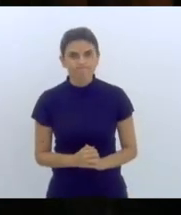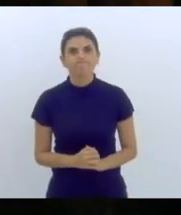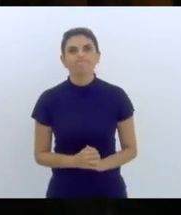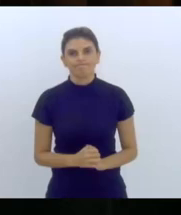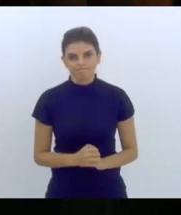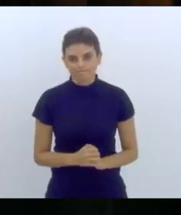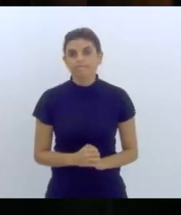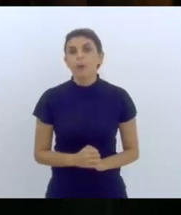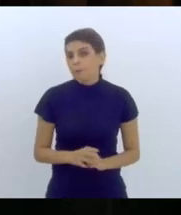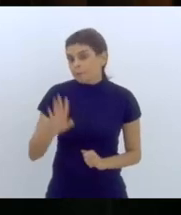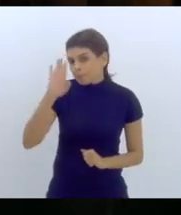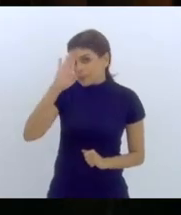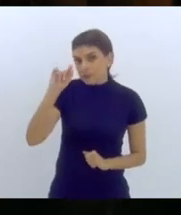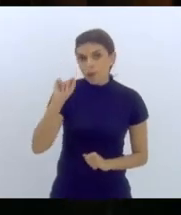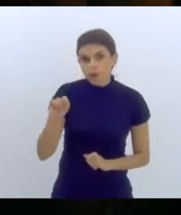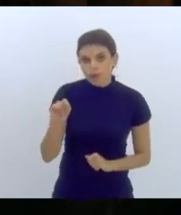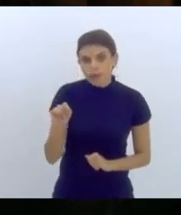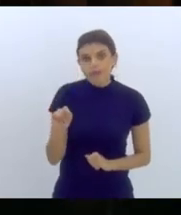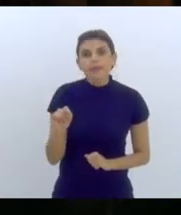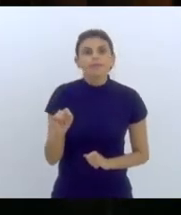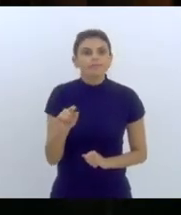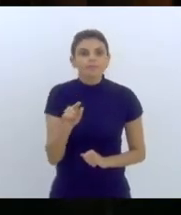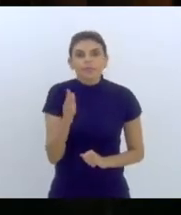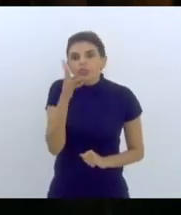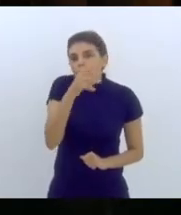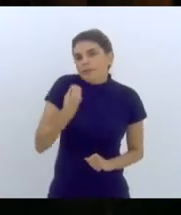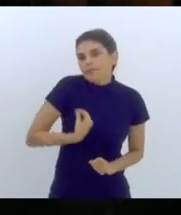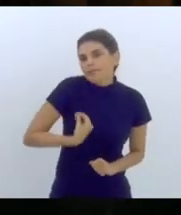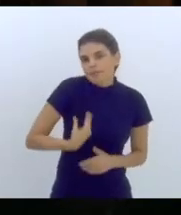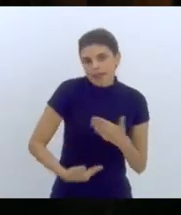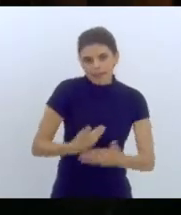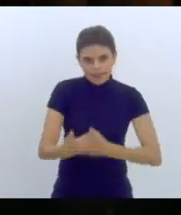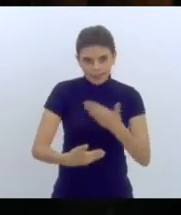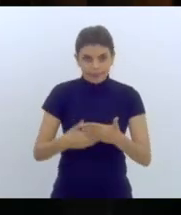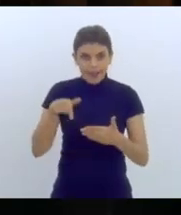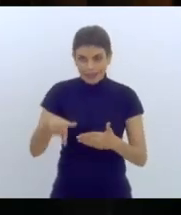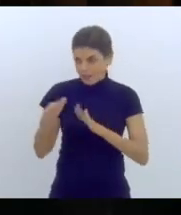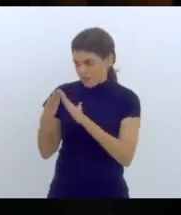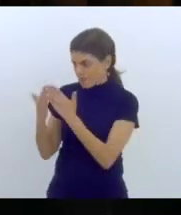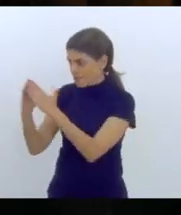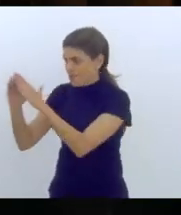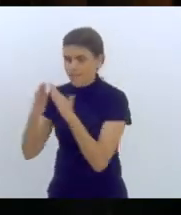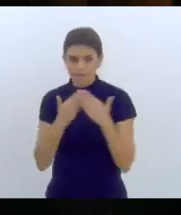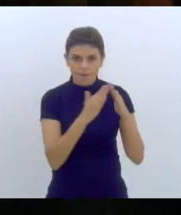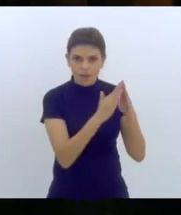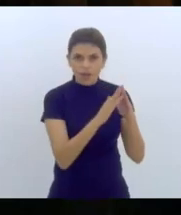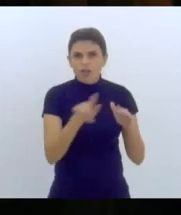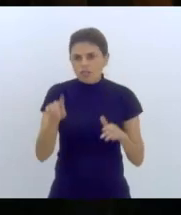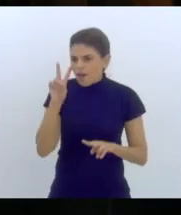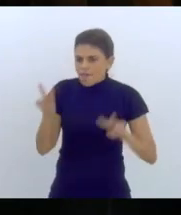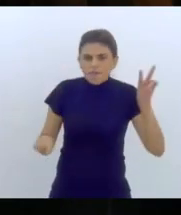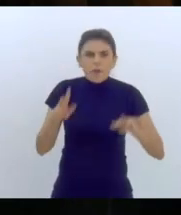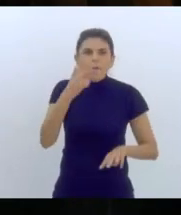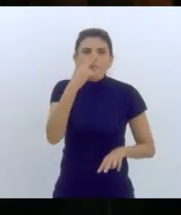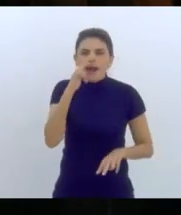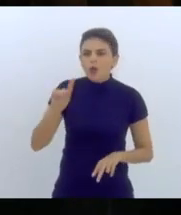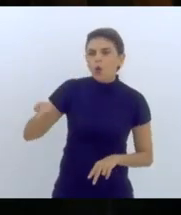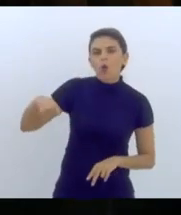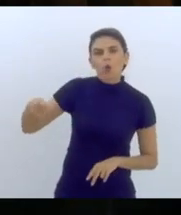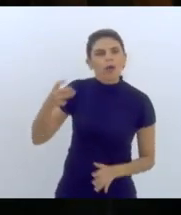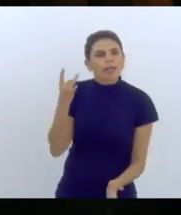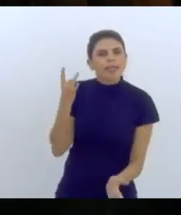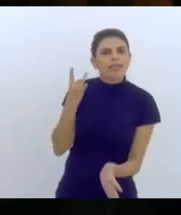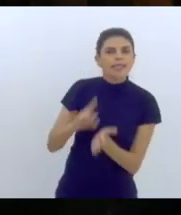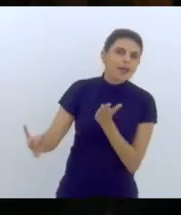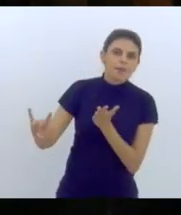Estado. Apesar desse Estado que considera a favela e a periferia, e aqui a gente ouviu muitas vezes, como se fosse a inimiga